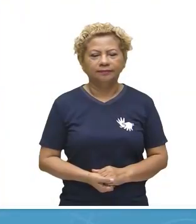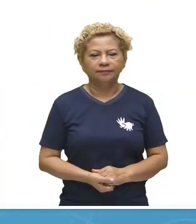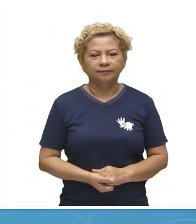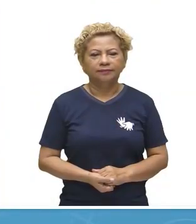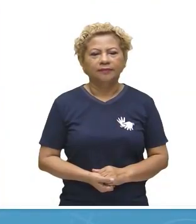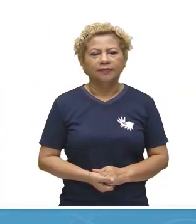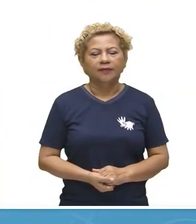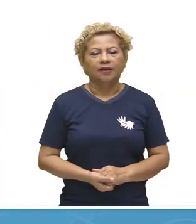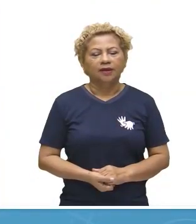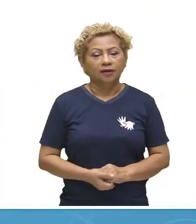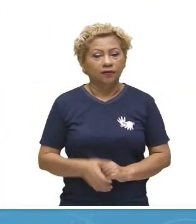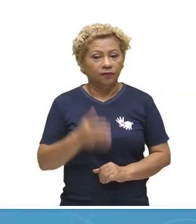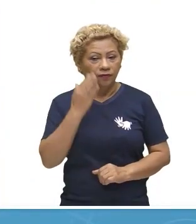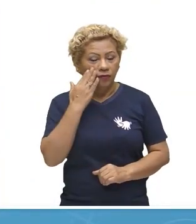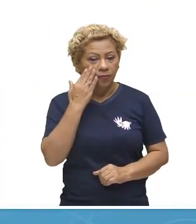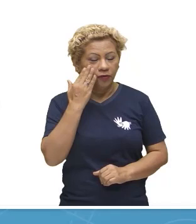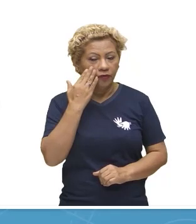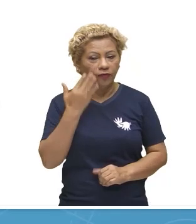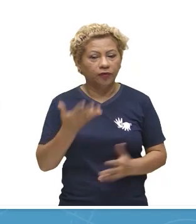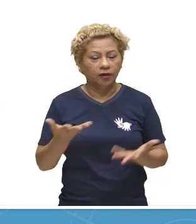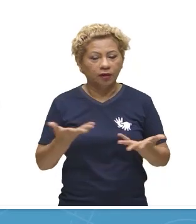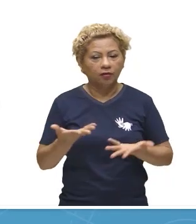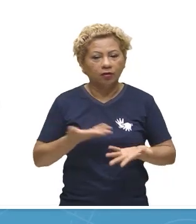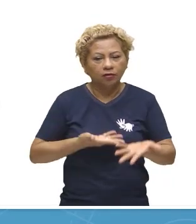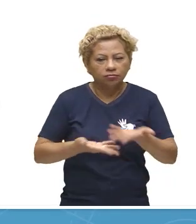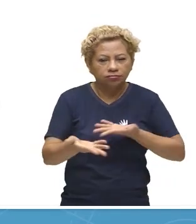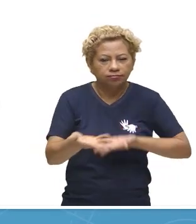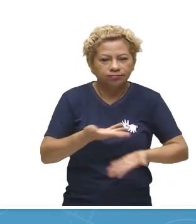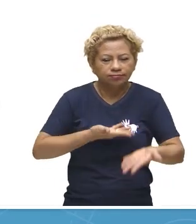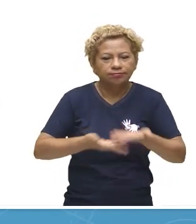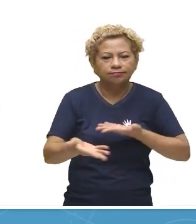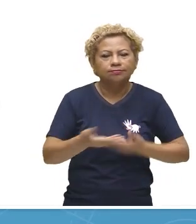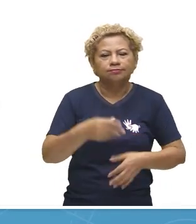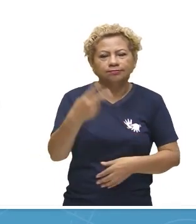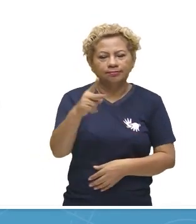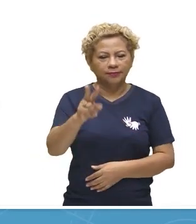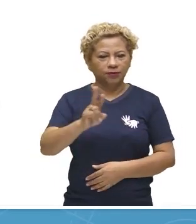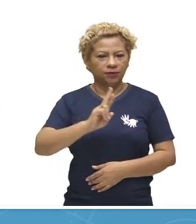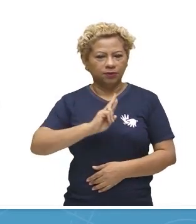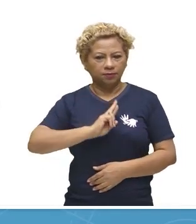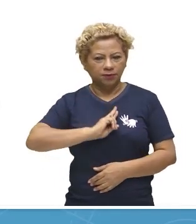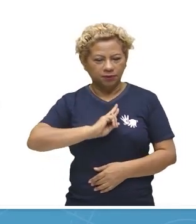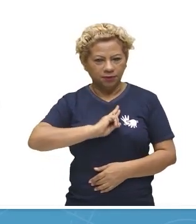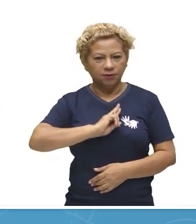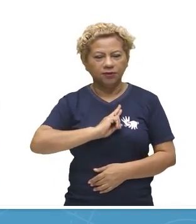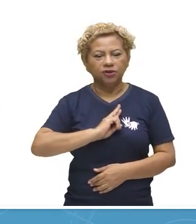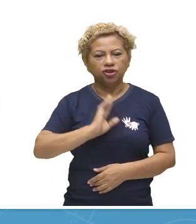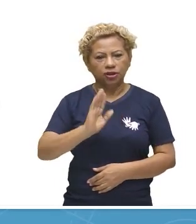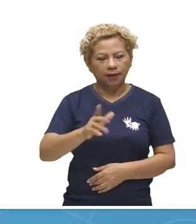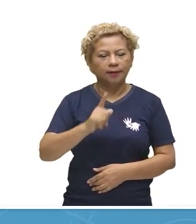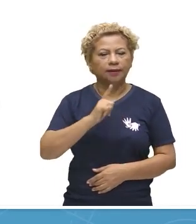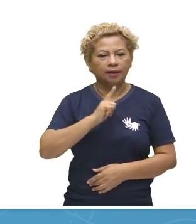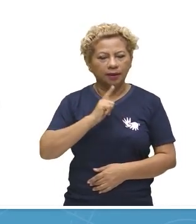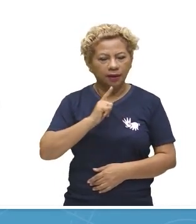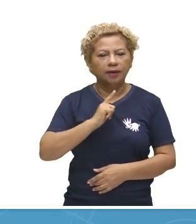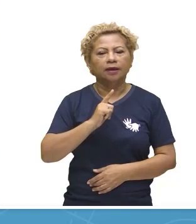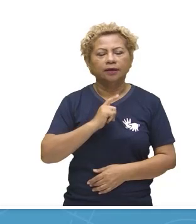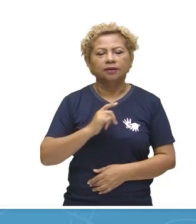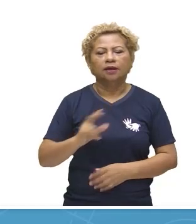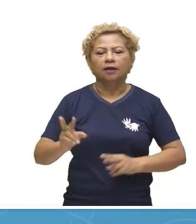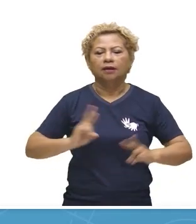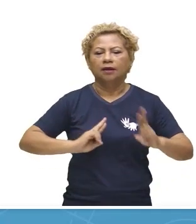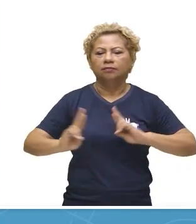Muito bem, então vamos lá interagir, verificar aí as respostas de vocês. A gente teve aí algumas respostas.